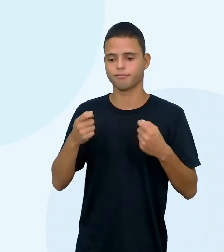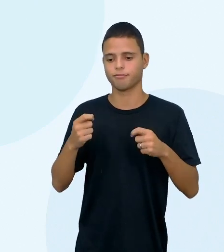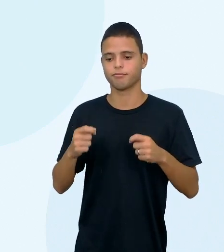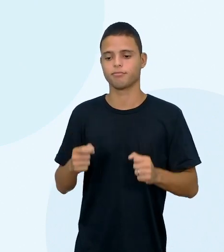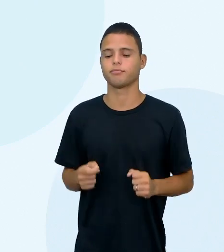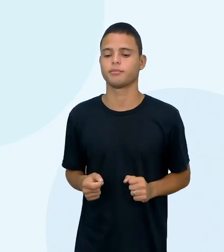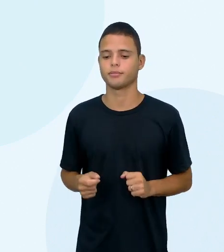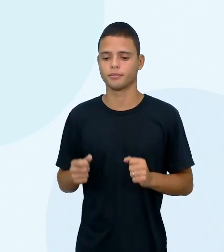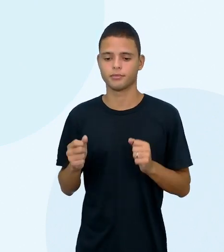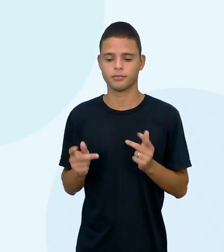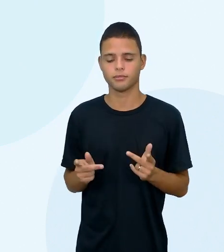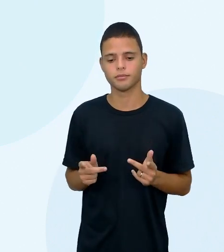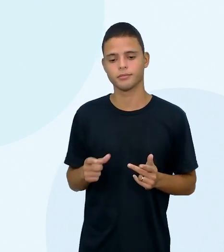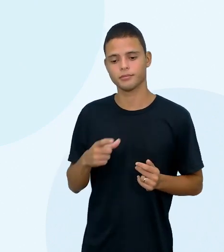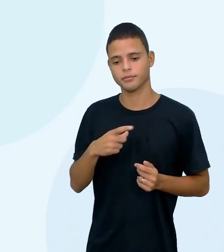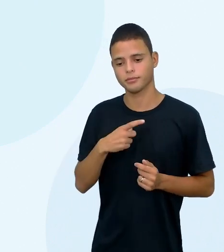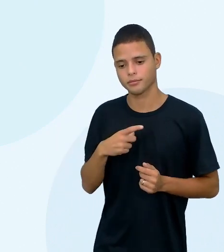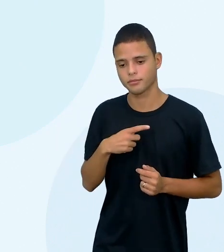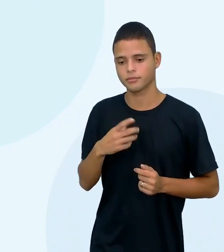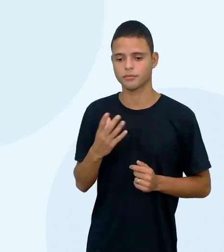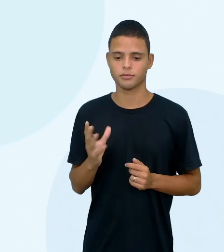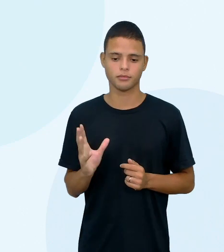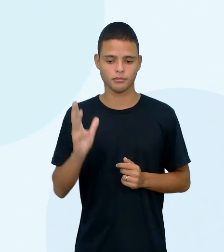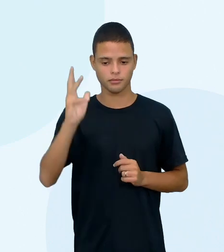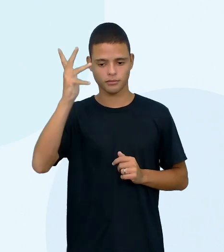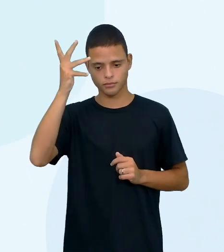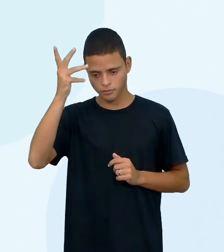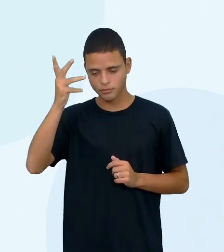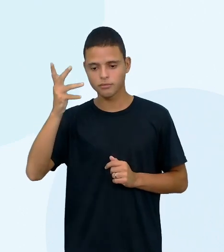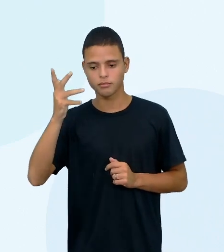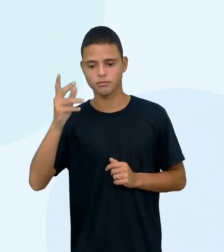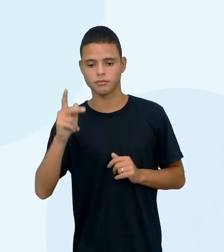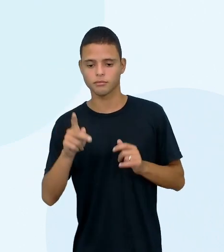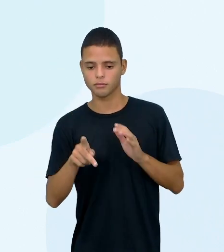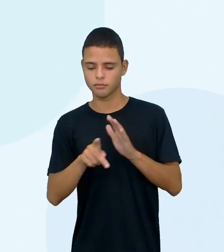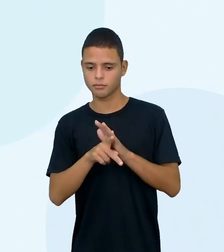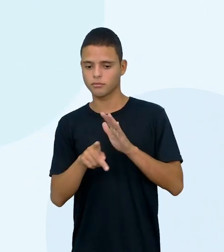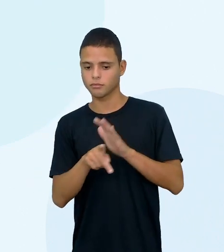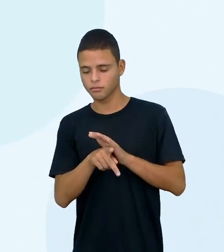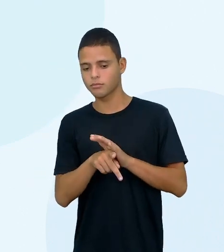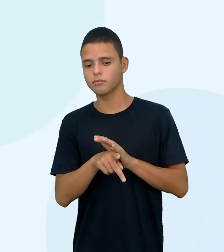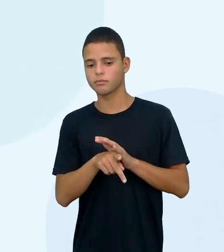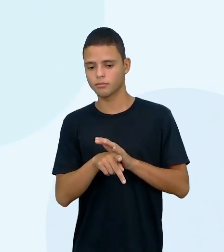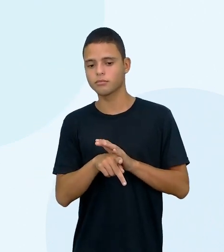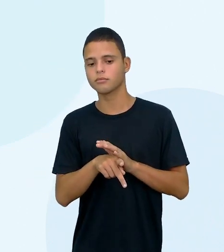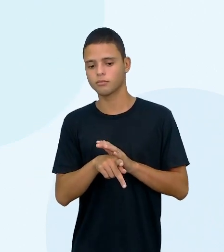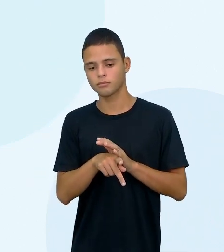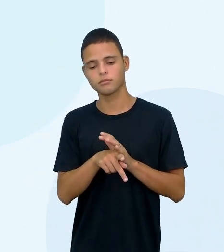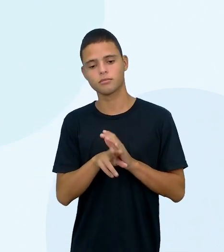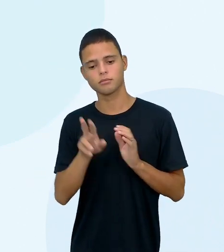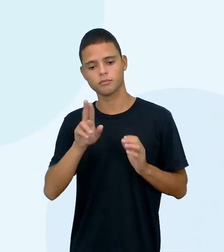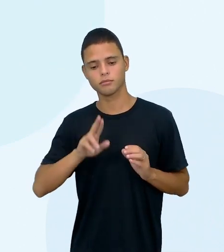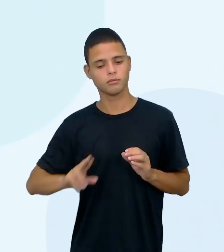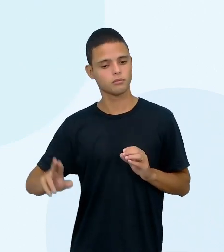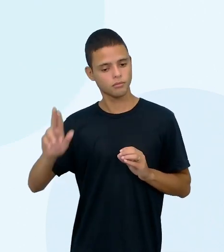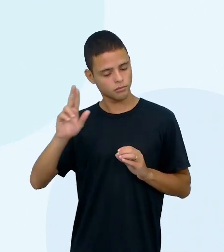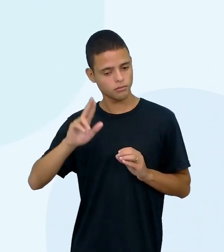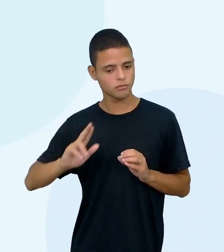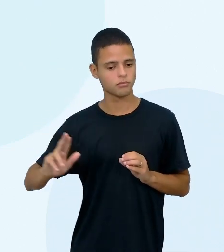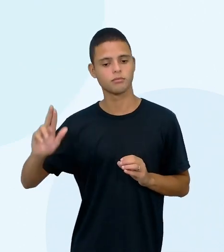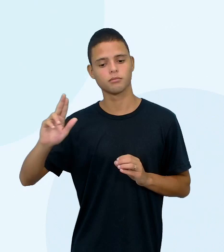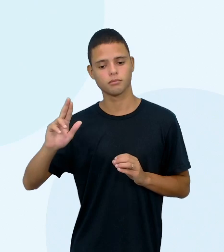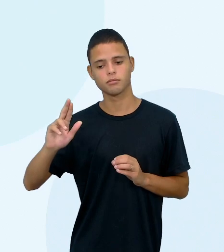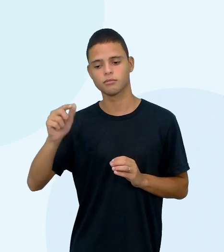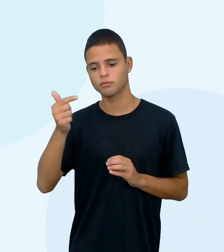Uma parte da digestão acontece em uma cavidade fora da célula, né, num trato aí digestório, e